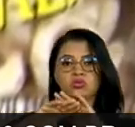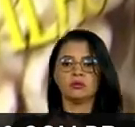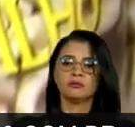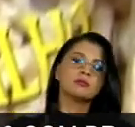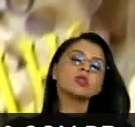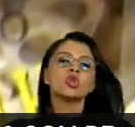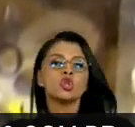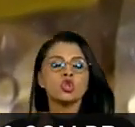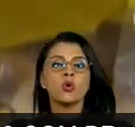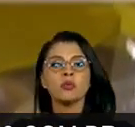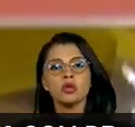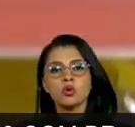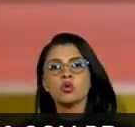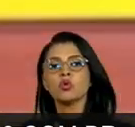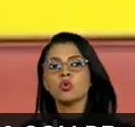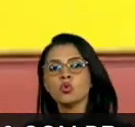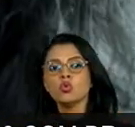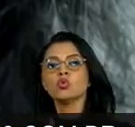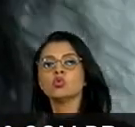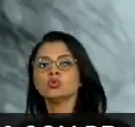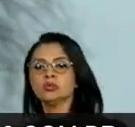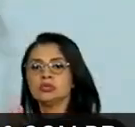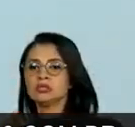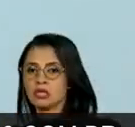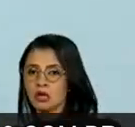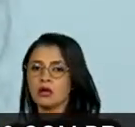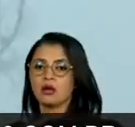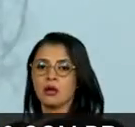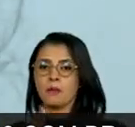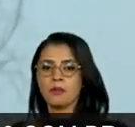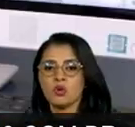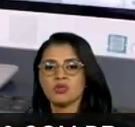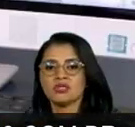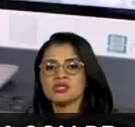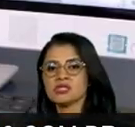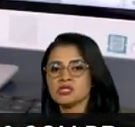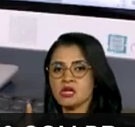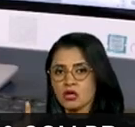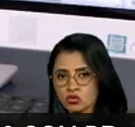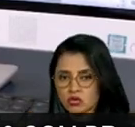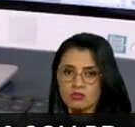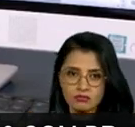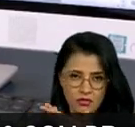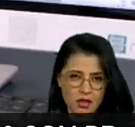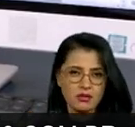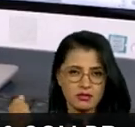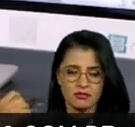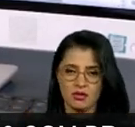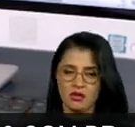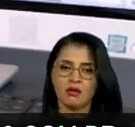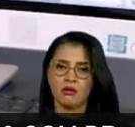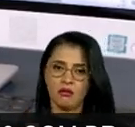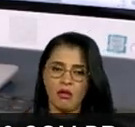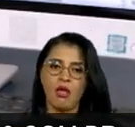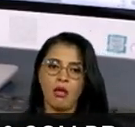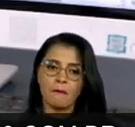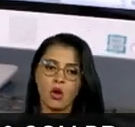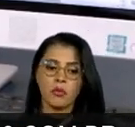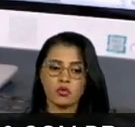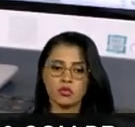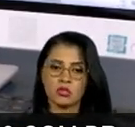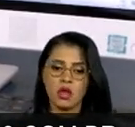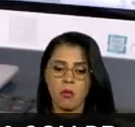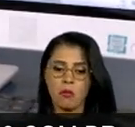chamados ultraprocessados, como explica esta pesquisadora. Os ultraprocessados, eles são formulações